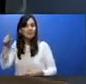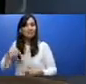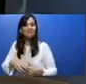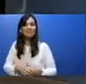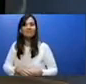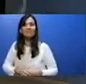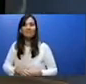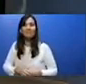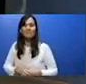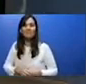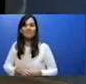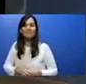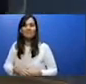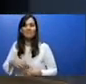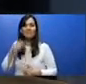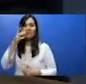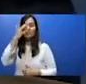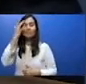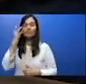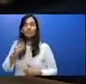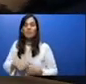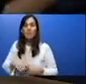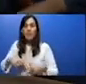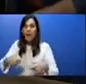acento agudo.